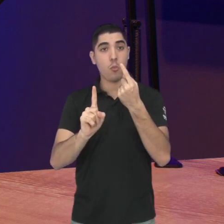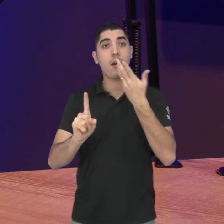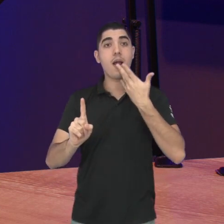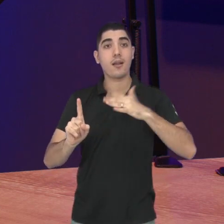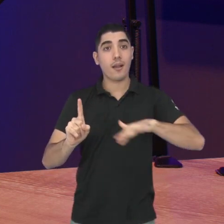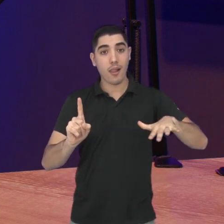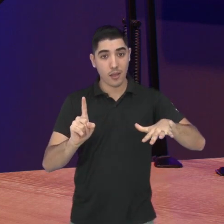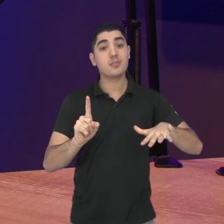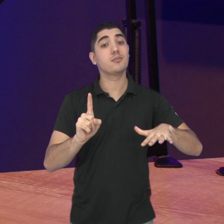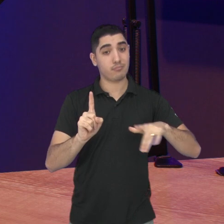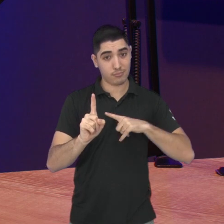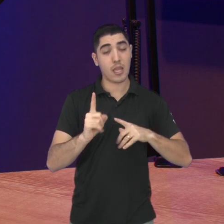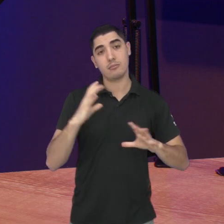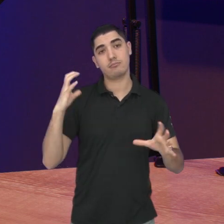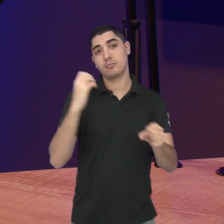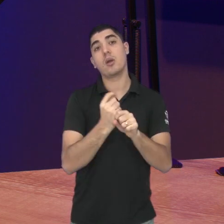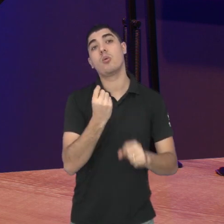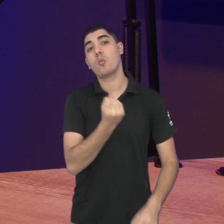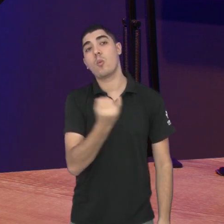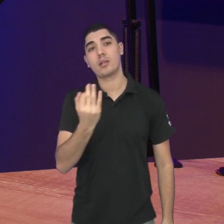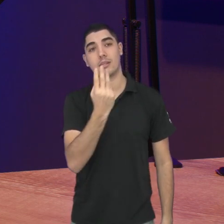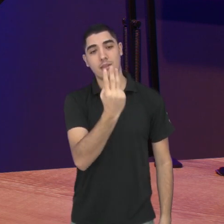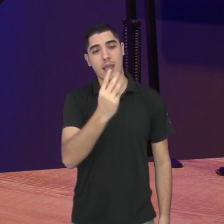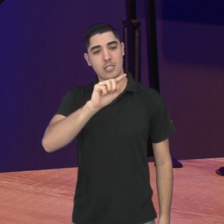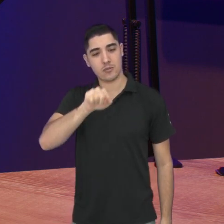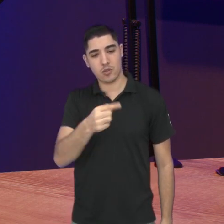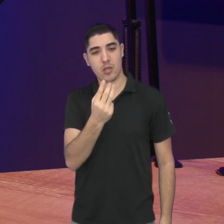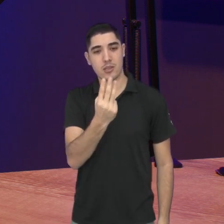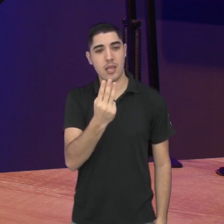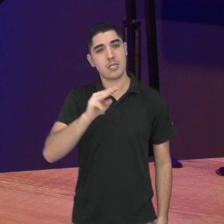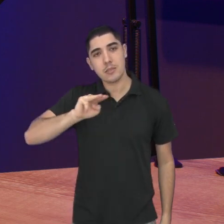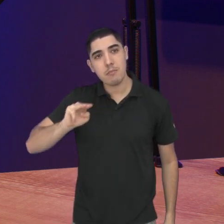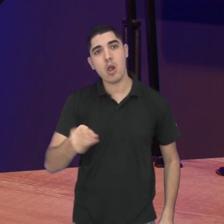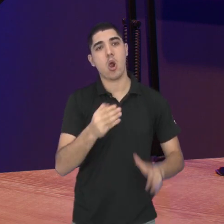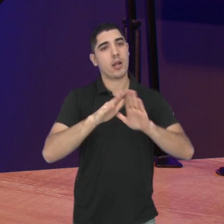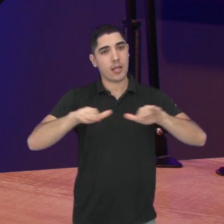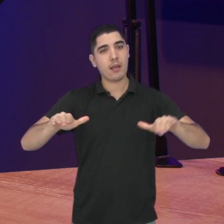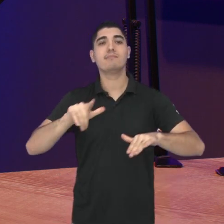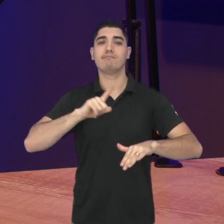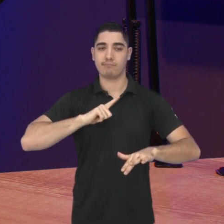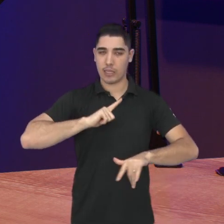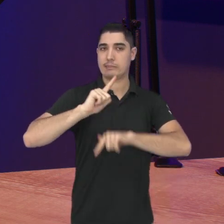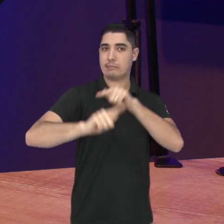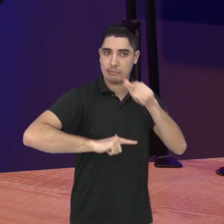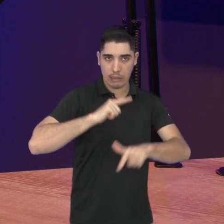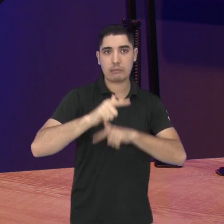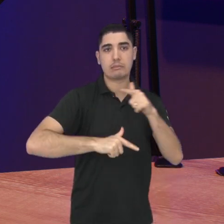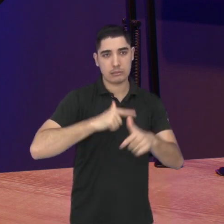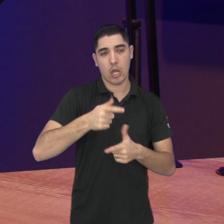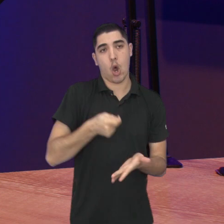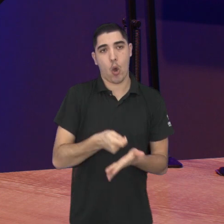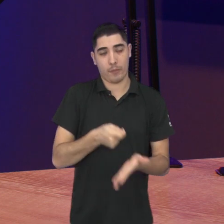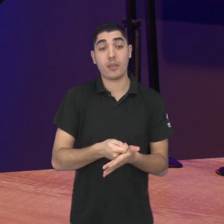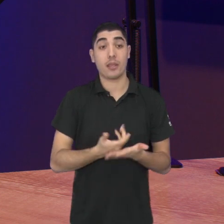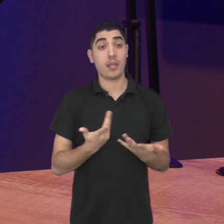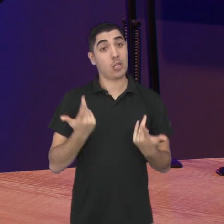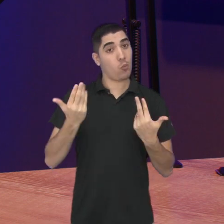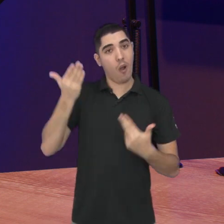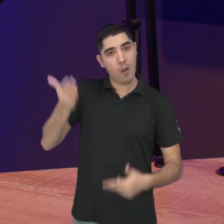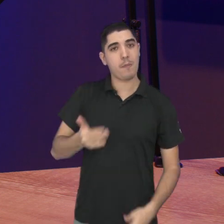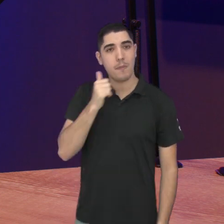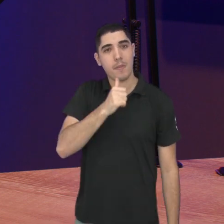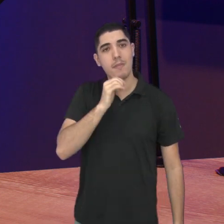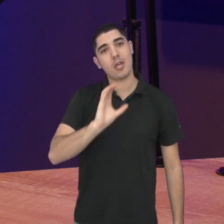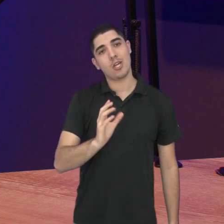Então, cerca de 3,3 milhões de crianças são forçadas a trabalhar. E a Chihiro tem apenas 10 anos. Então, assim, é uma história